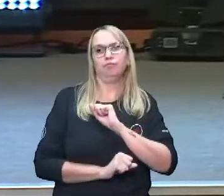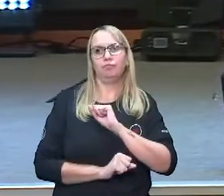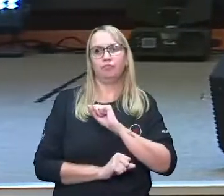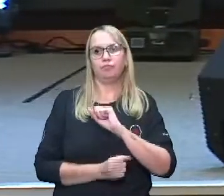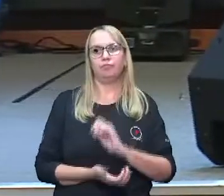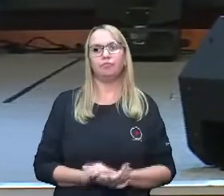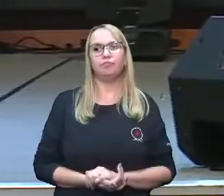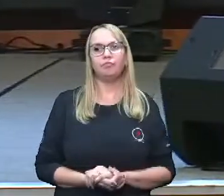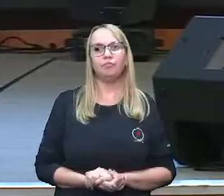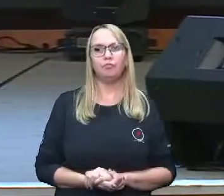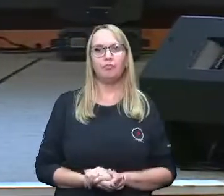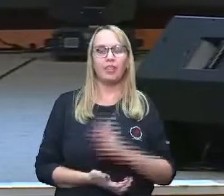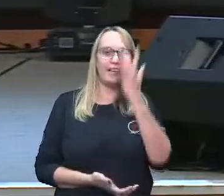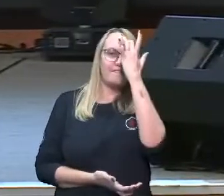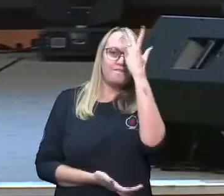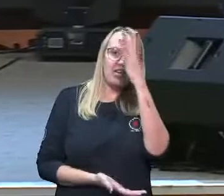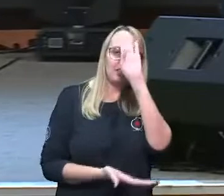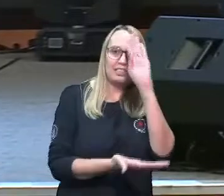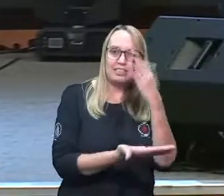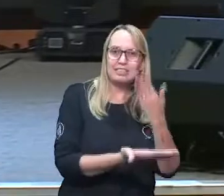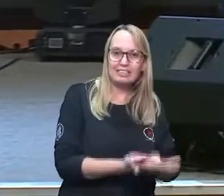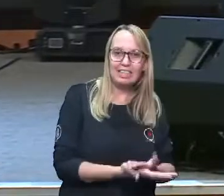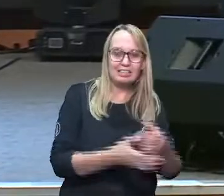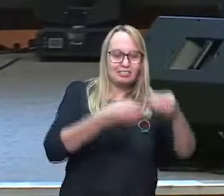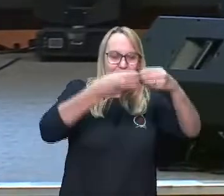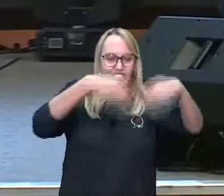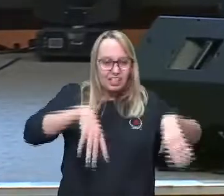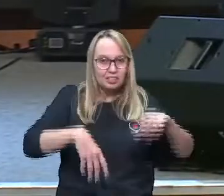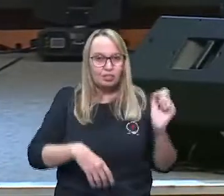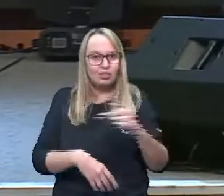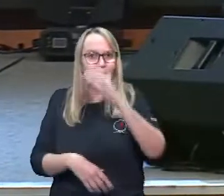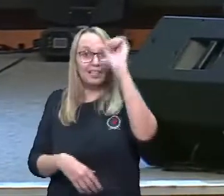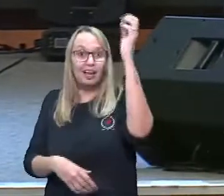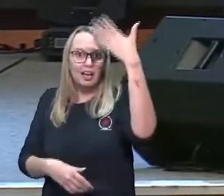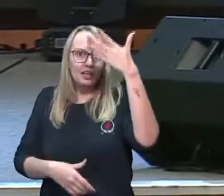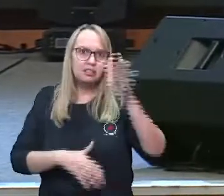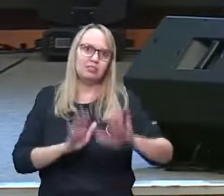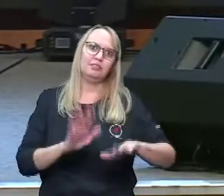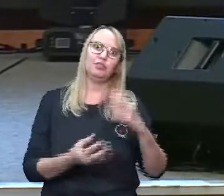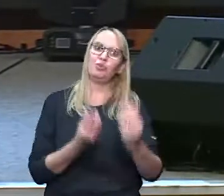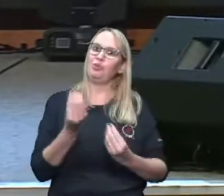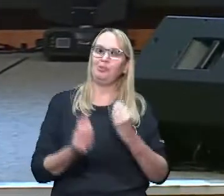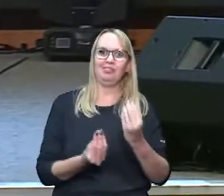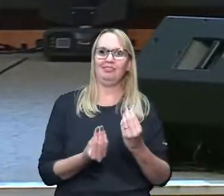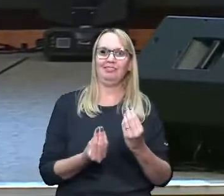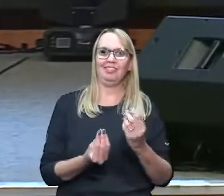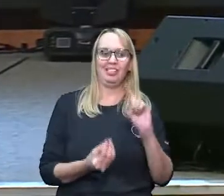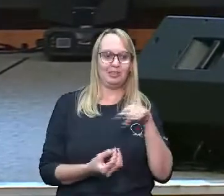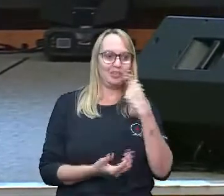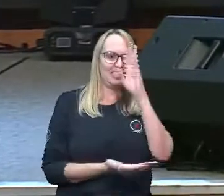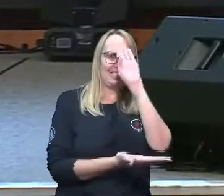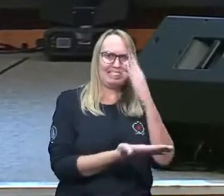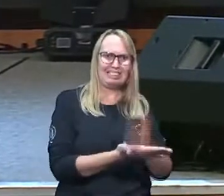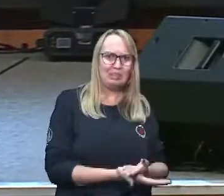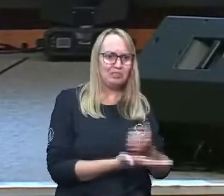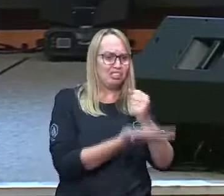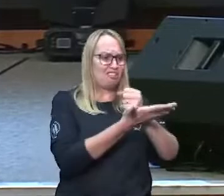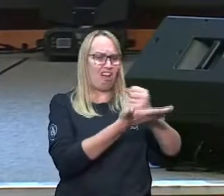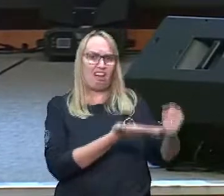Olha, é mais fácil acreditar na desgraça do que na graça, muitas das vezes. Acreditar que tudo vai dar